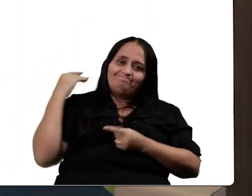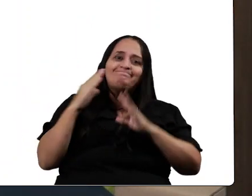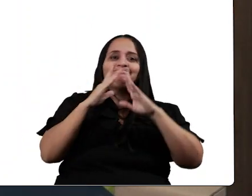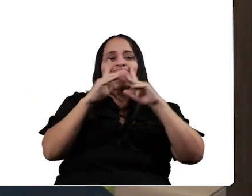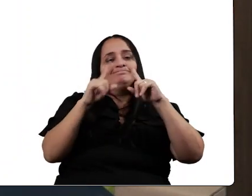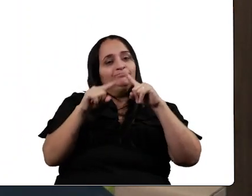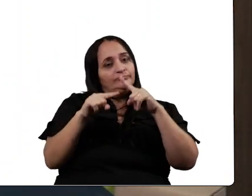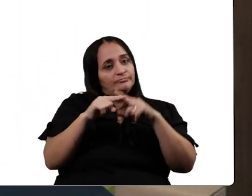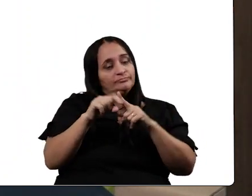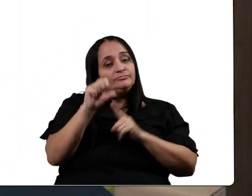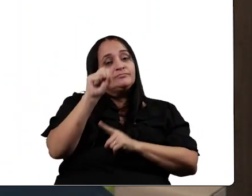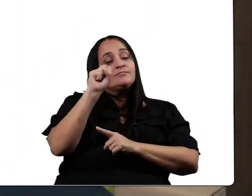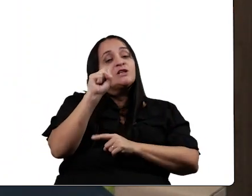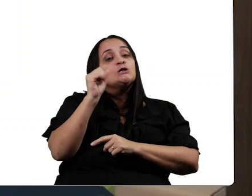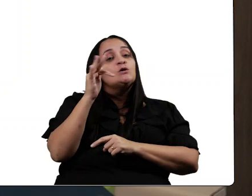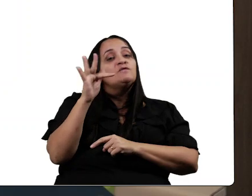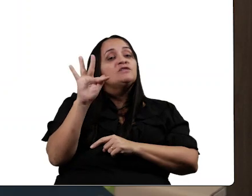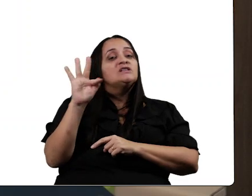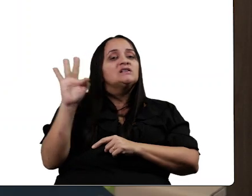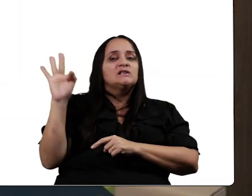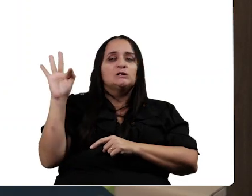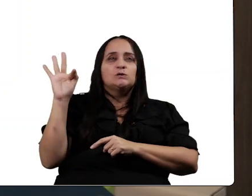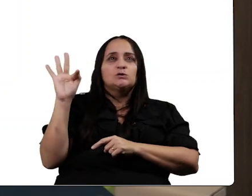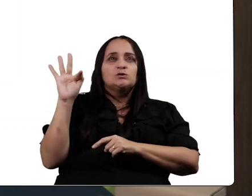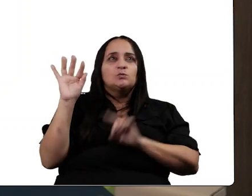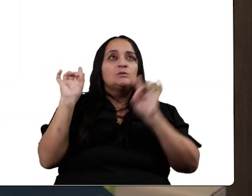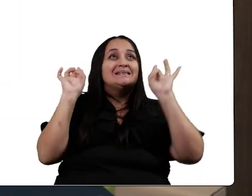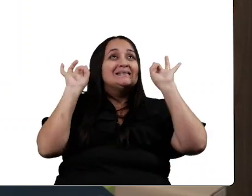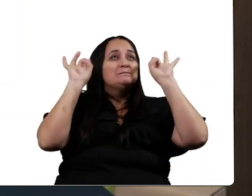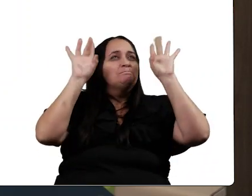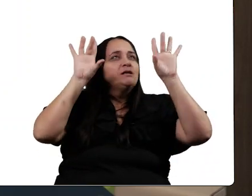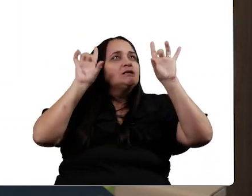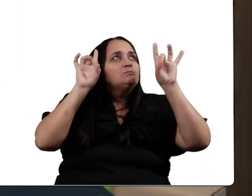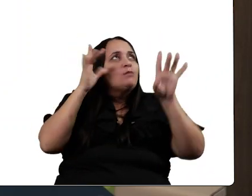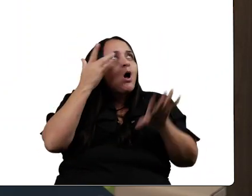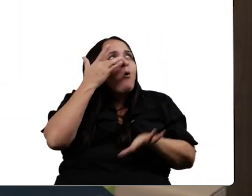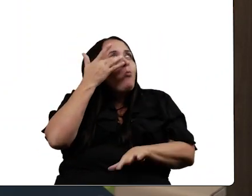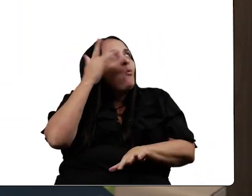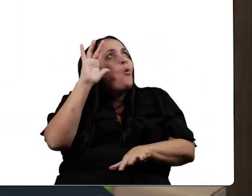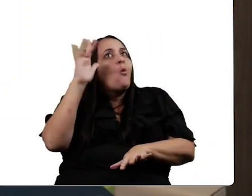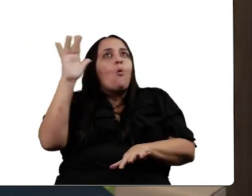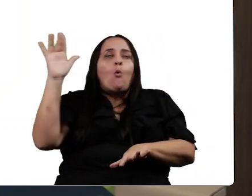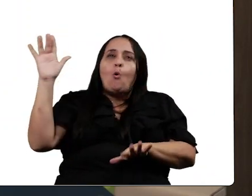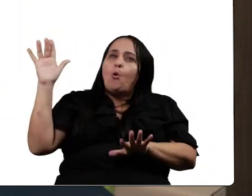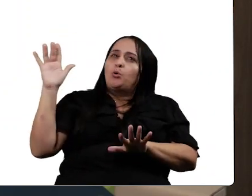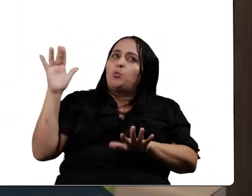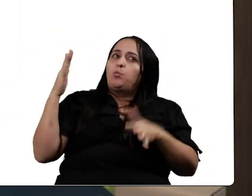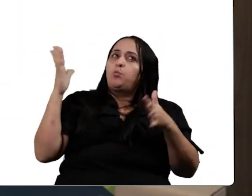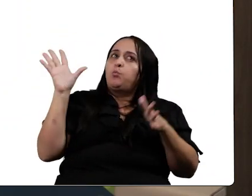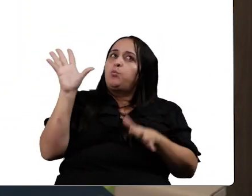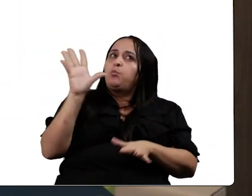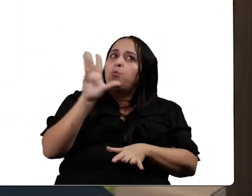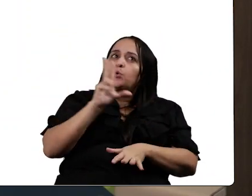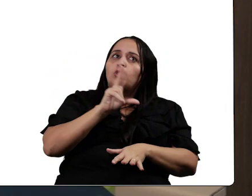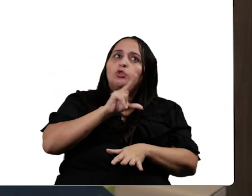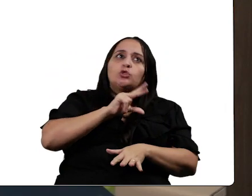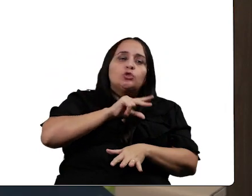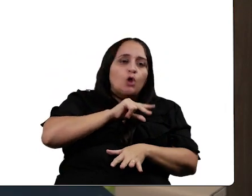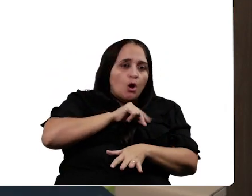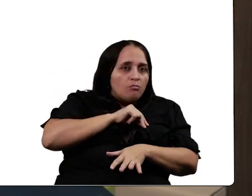São Francisco é decorada toda em ouro. Muito lindo, viu?